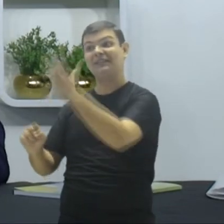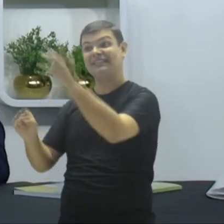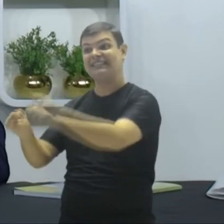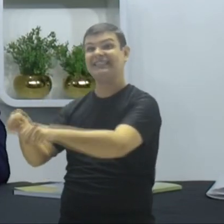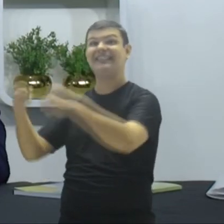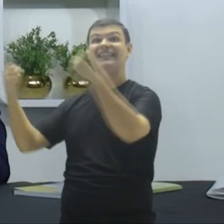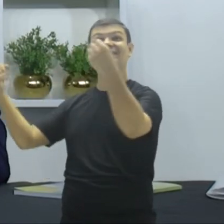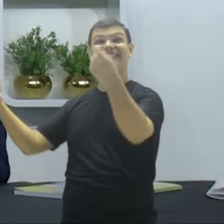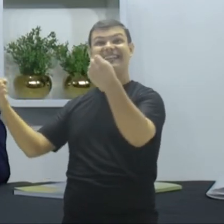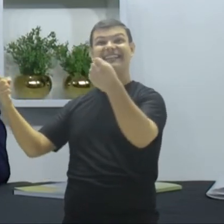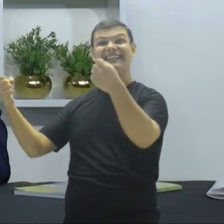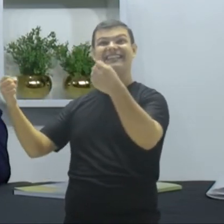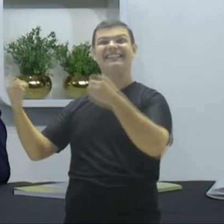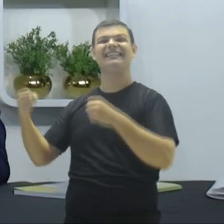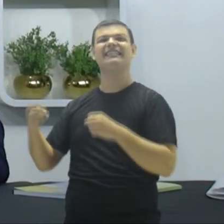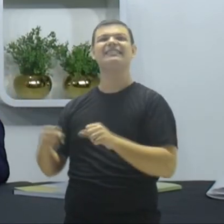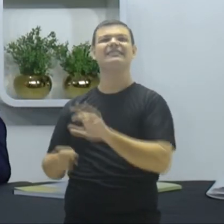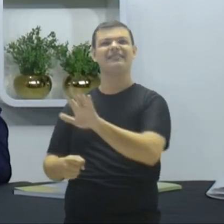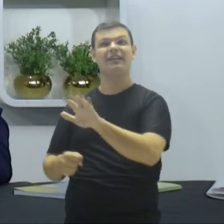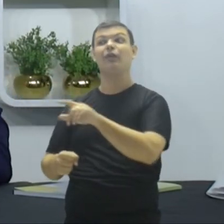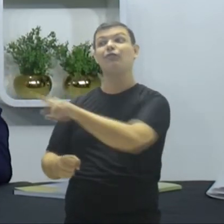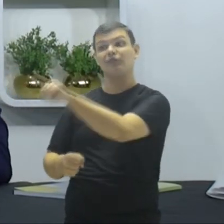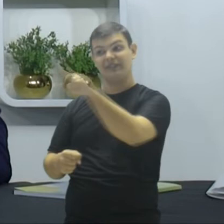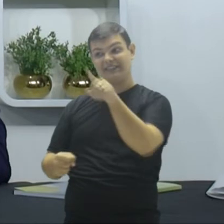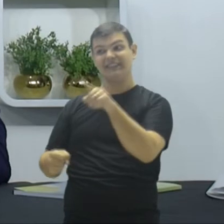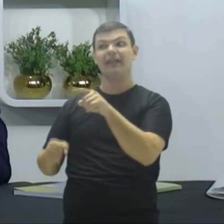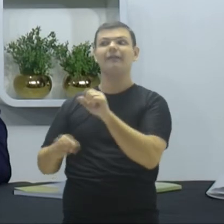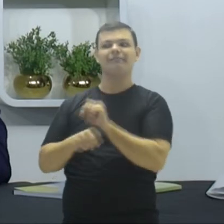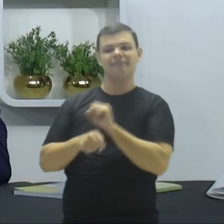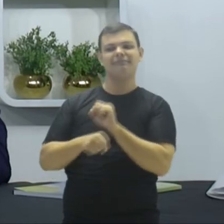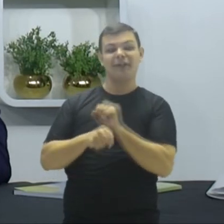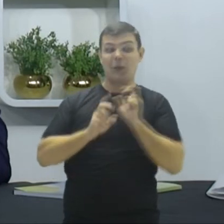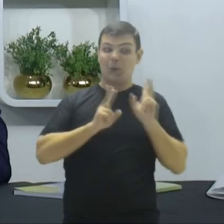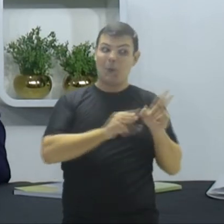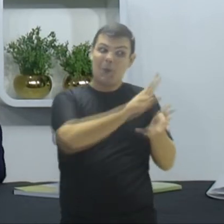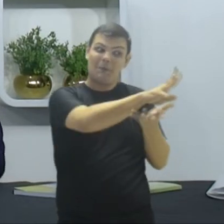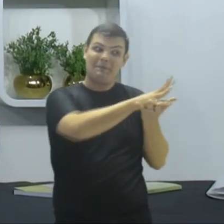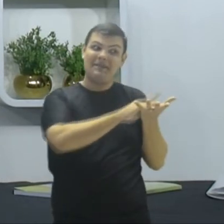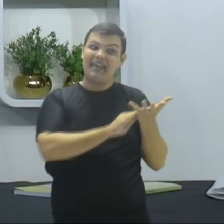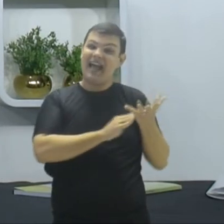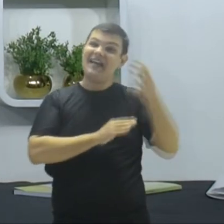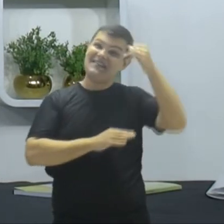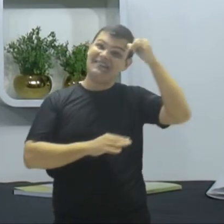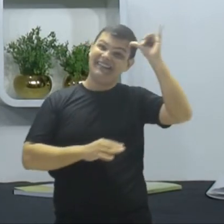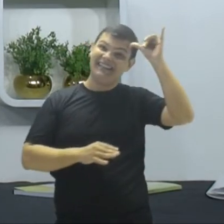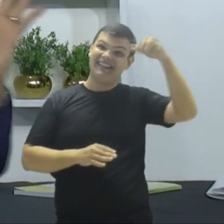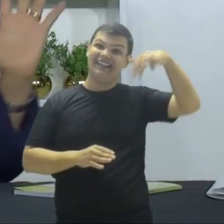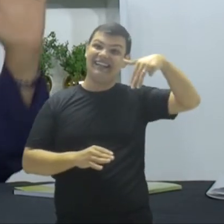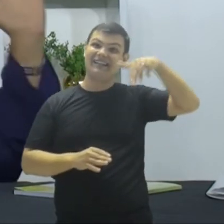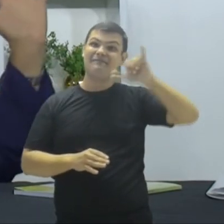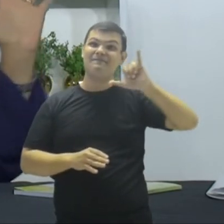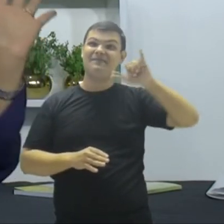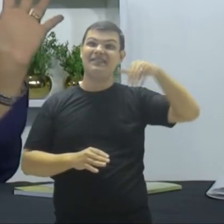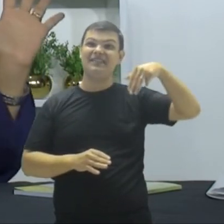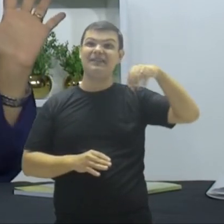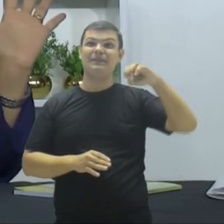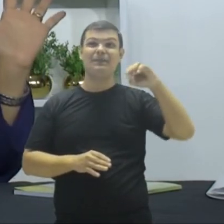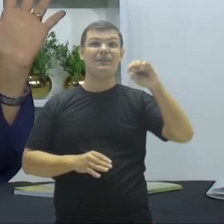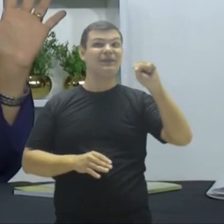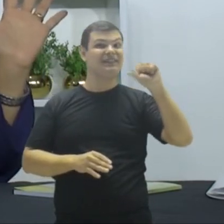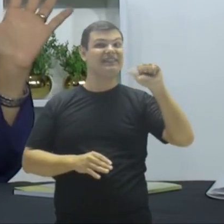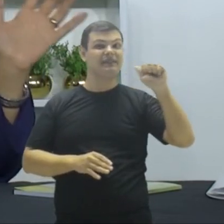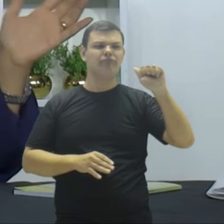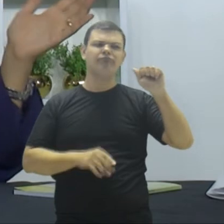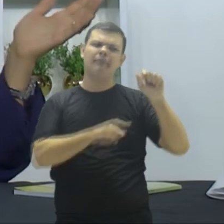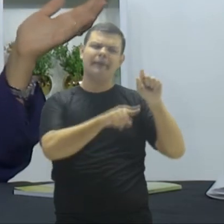possível? Por isso, fica a lição da mimosa. Ela pensava que nunca ia conseguir fazer nada de